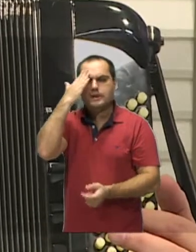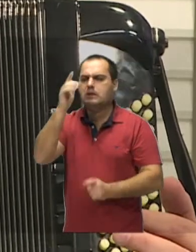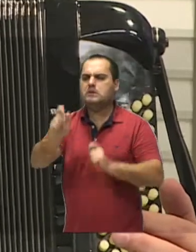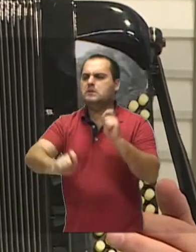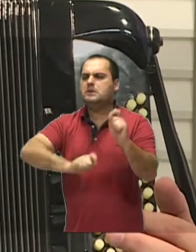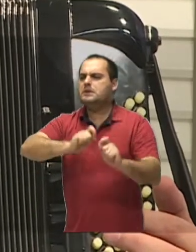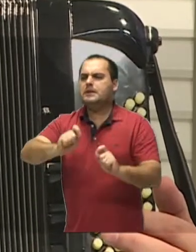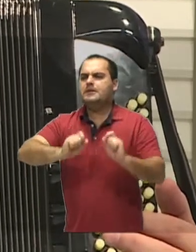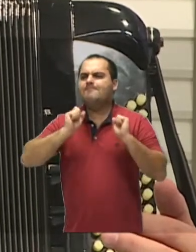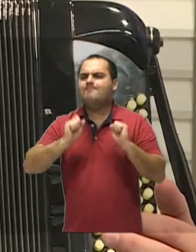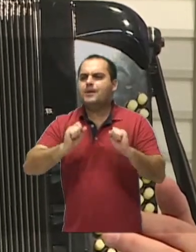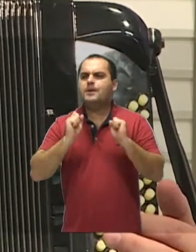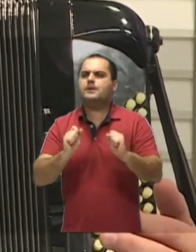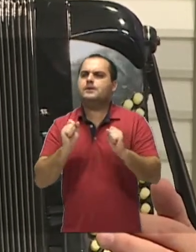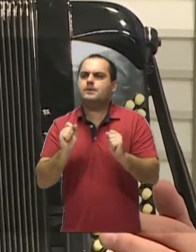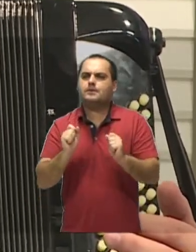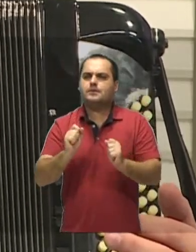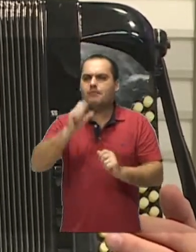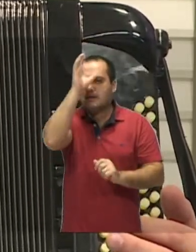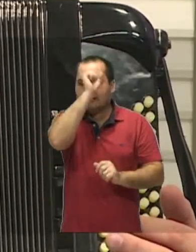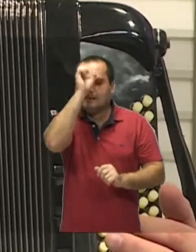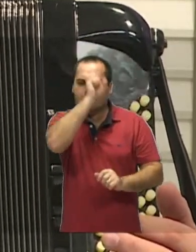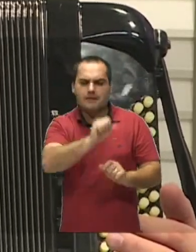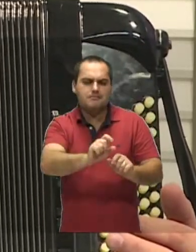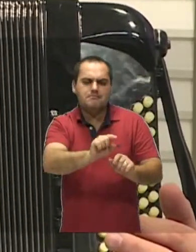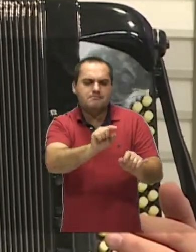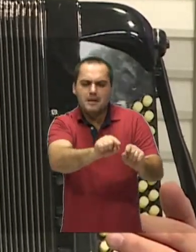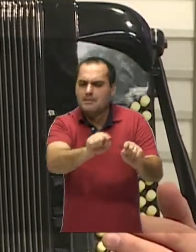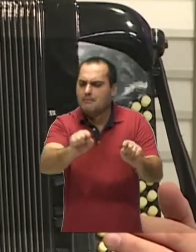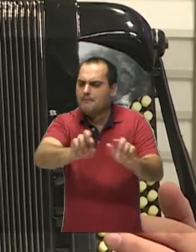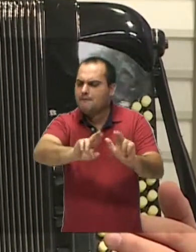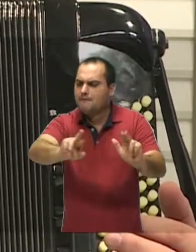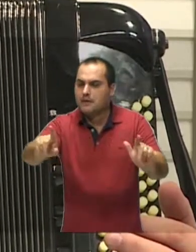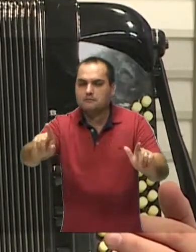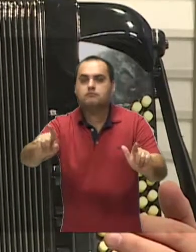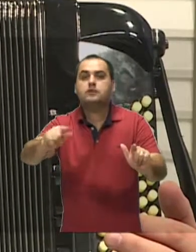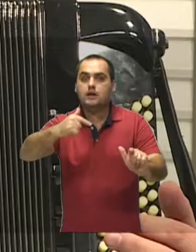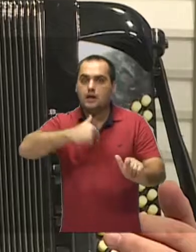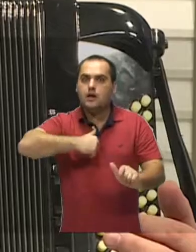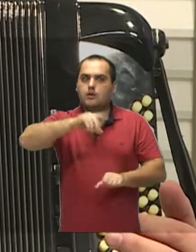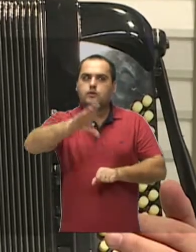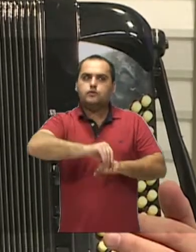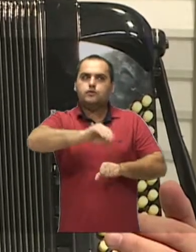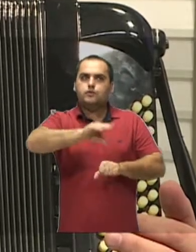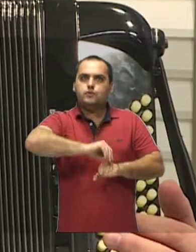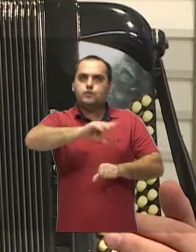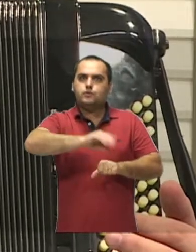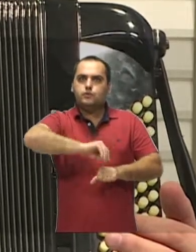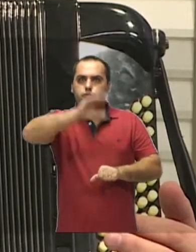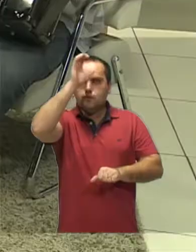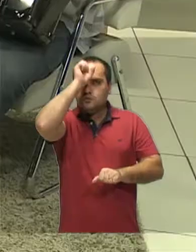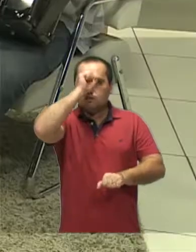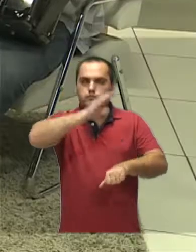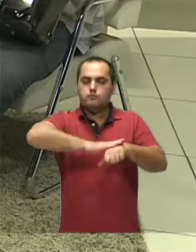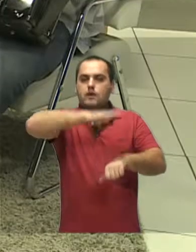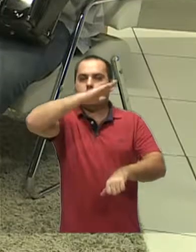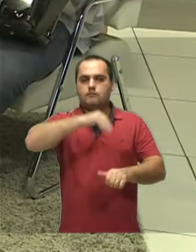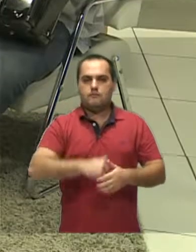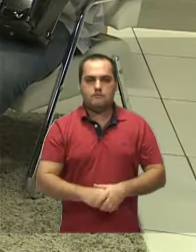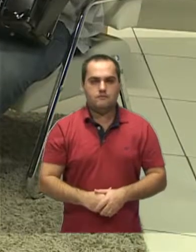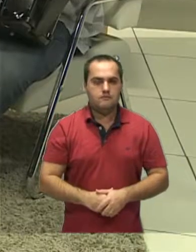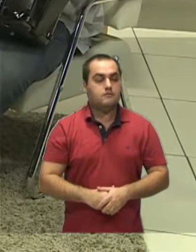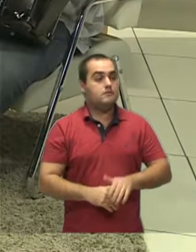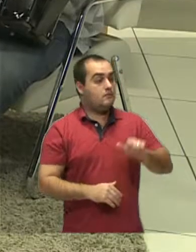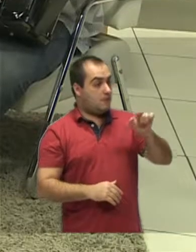outras possibilidades com aqueles outros instrumentos. E também me enriqueceu bastante a vida musical nesse aspecto. A melodia,